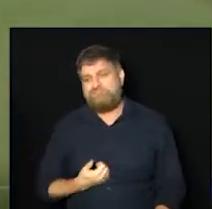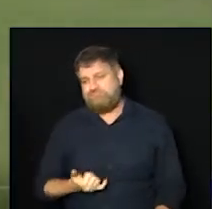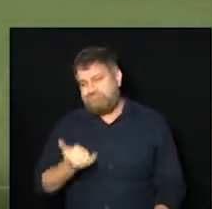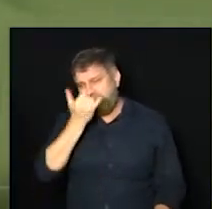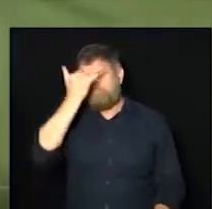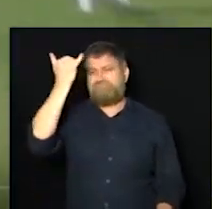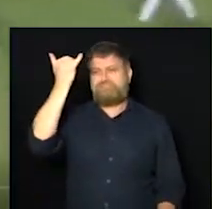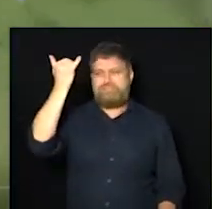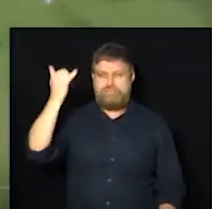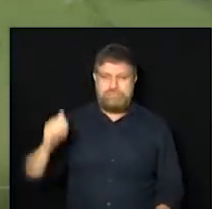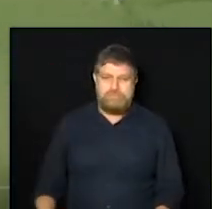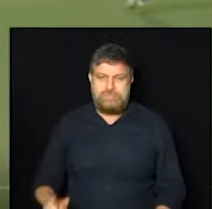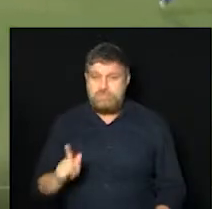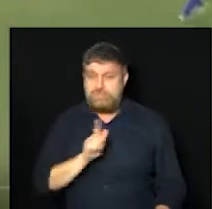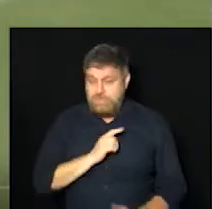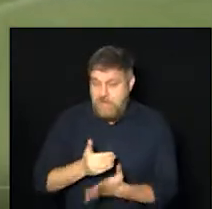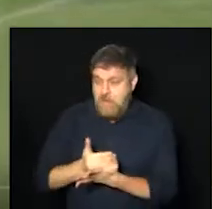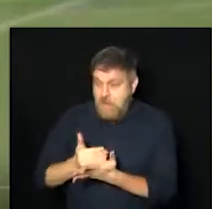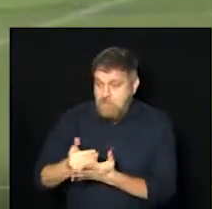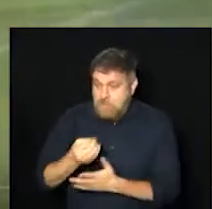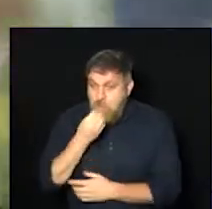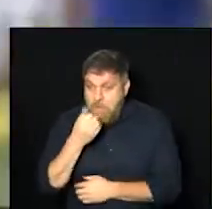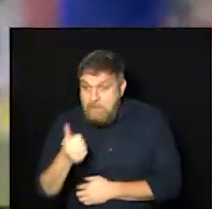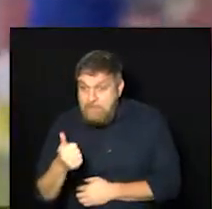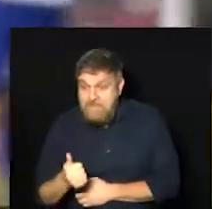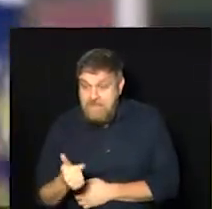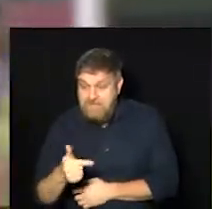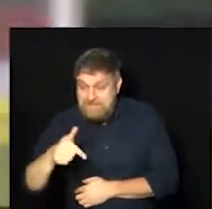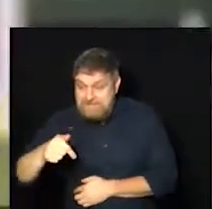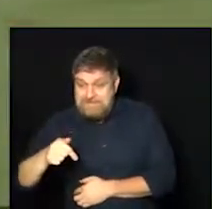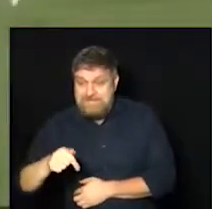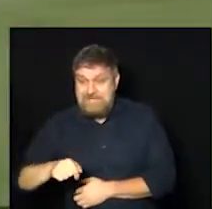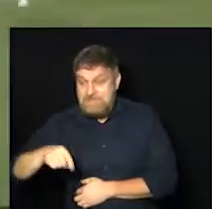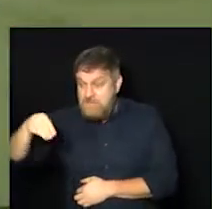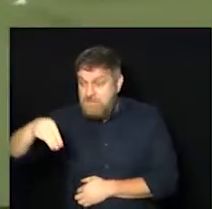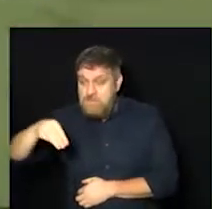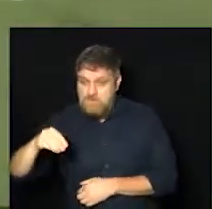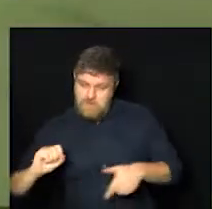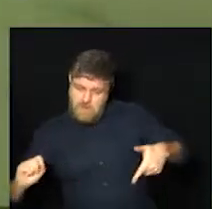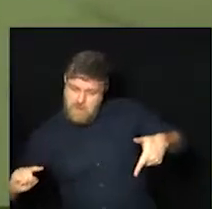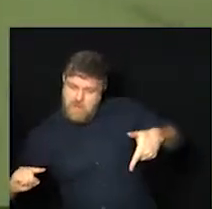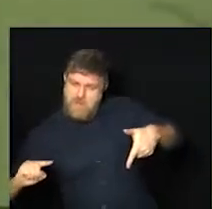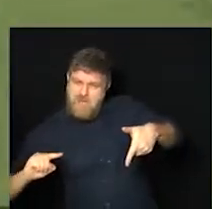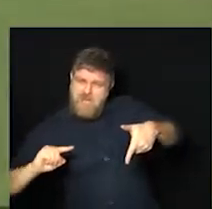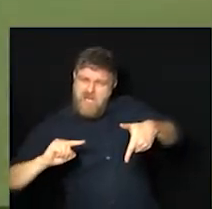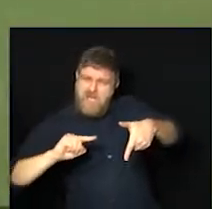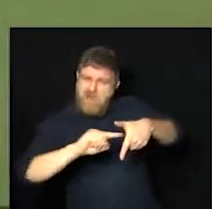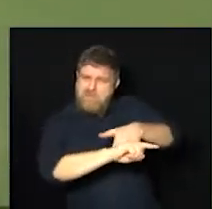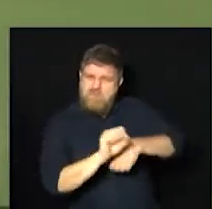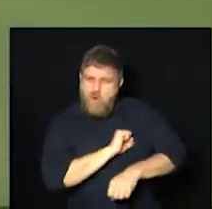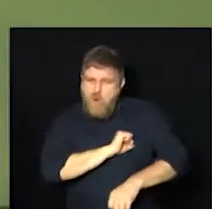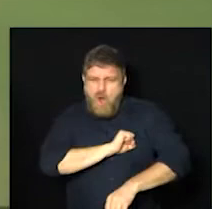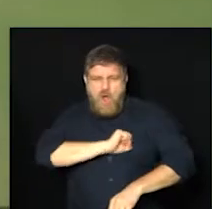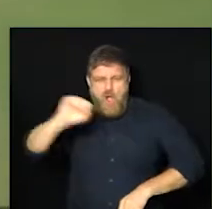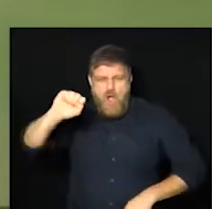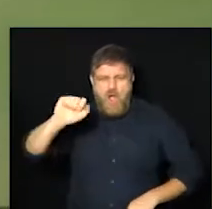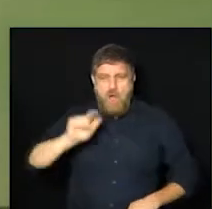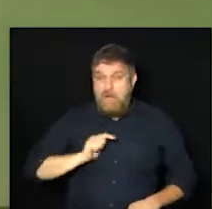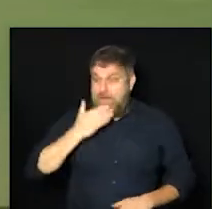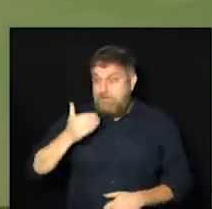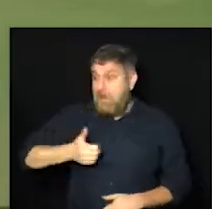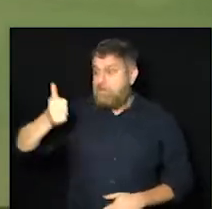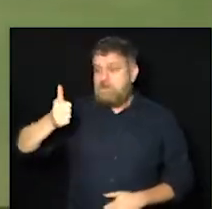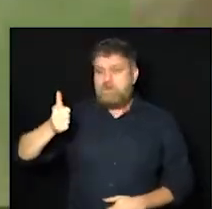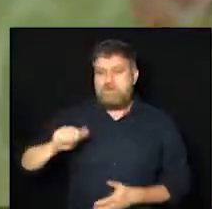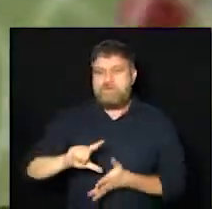O Bugre, que começou bem logo aos 27 minutos, chutaço do Bruno Sávio, marcou um belo gol, era melhor na partida o Guarani,